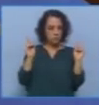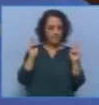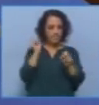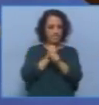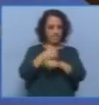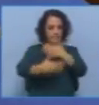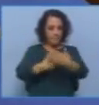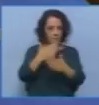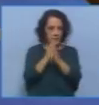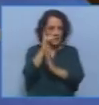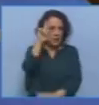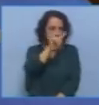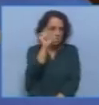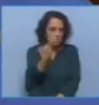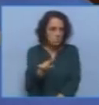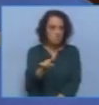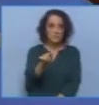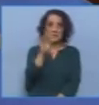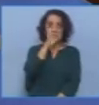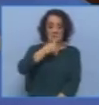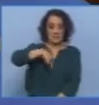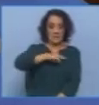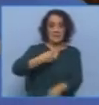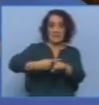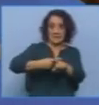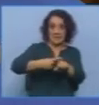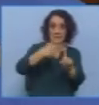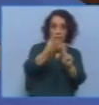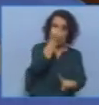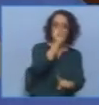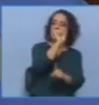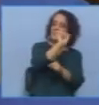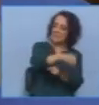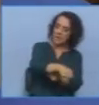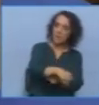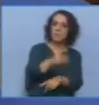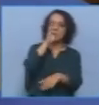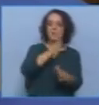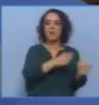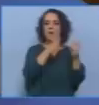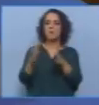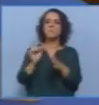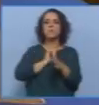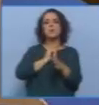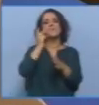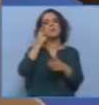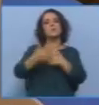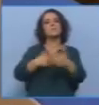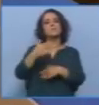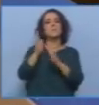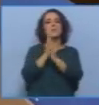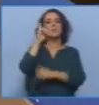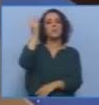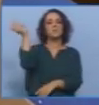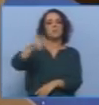atuação de Deus? Se o procuramos, sim. Se esperamos que no meio das situações em que nós vivemos, Deus vem com o